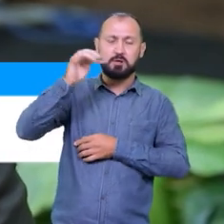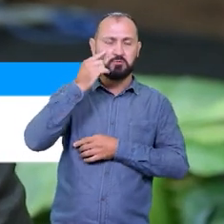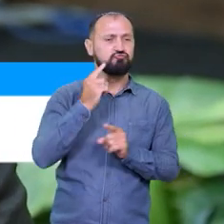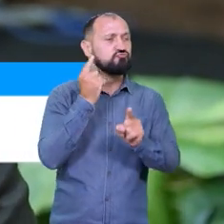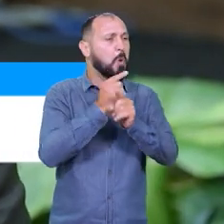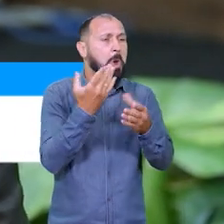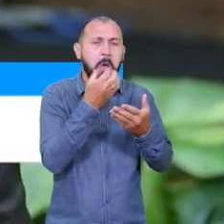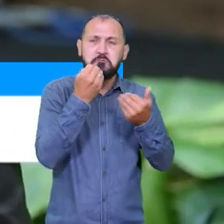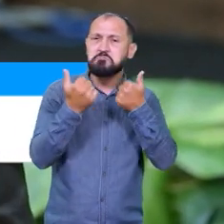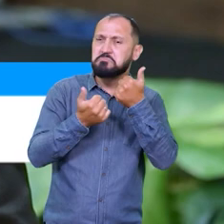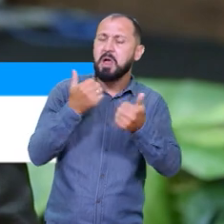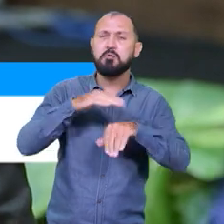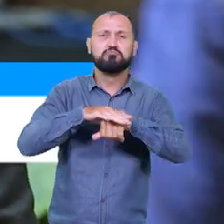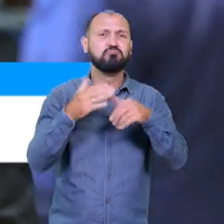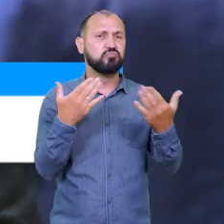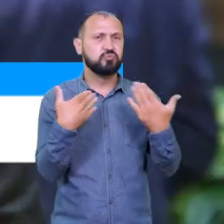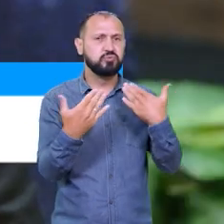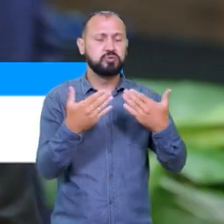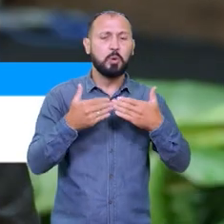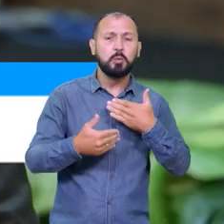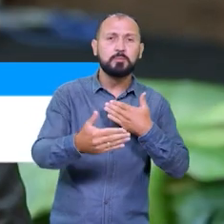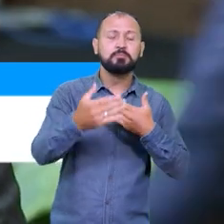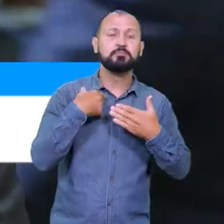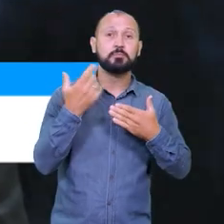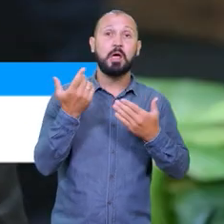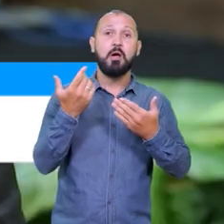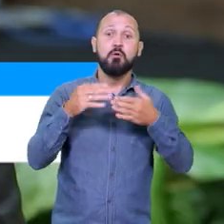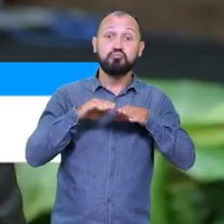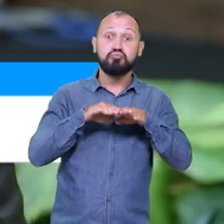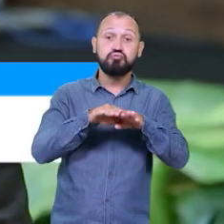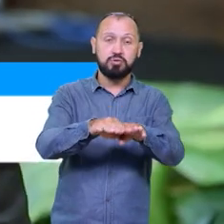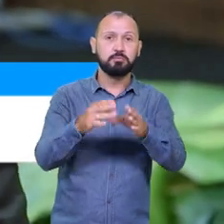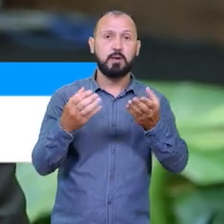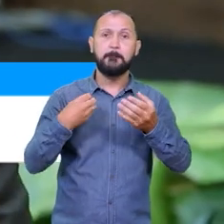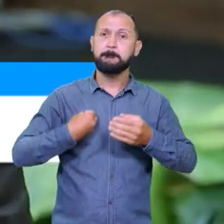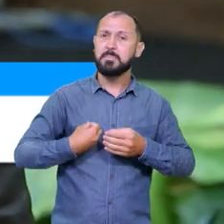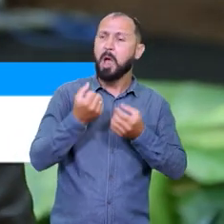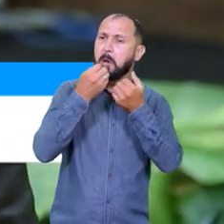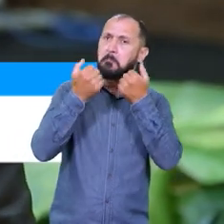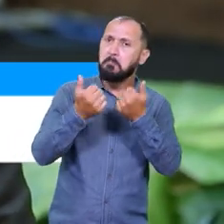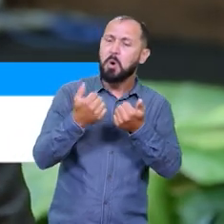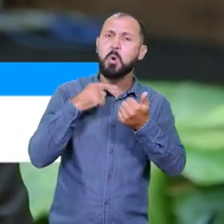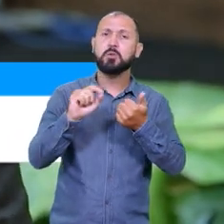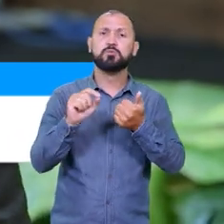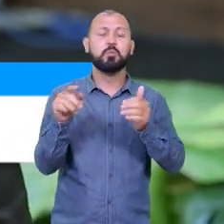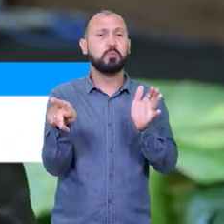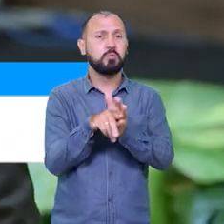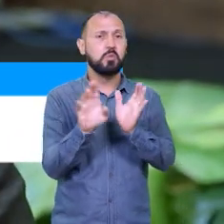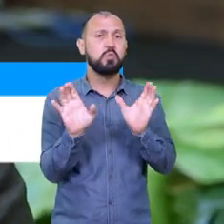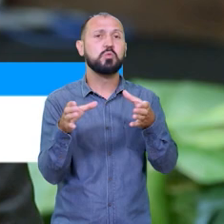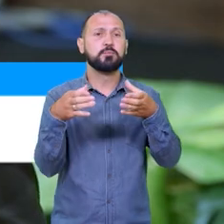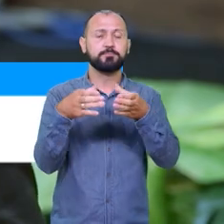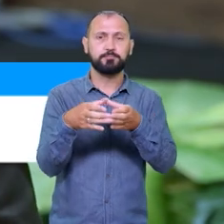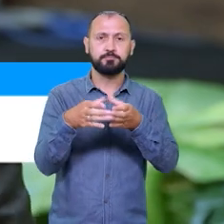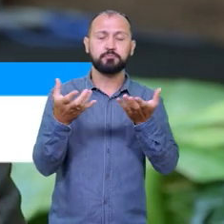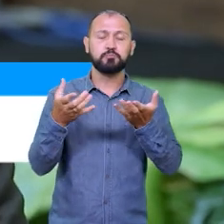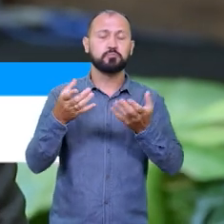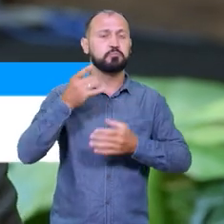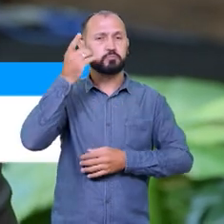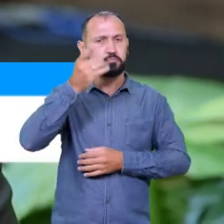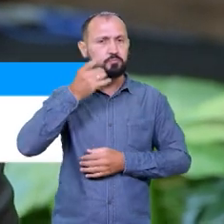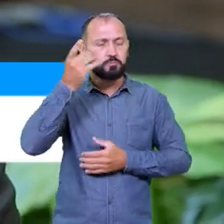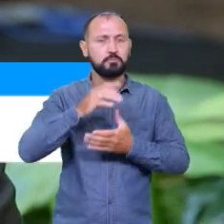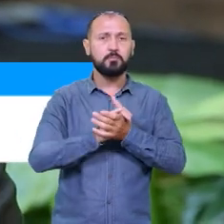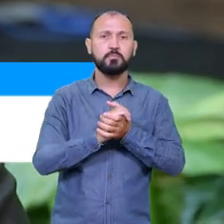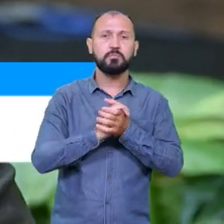vigésima quinta conferência com chave de ouro com todas os eventos que tiveram simultâneos toda participação bem efetiva dos parlamentares